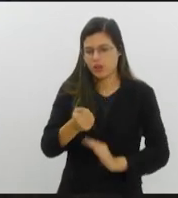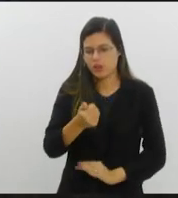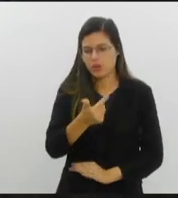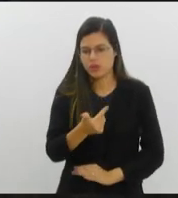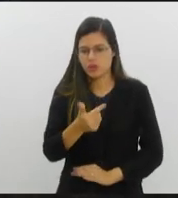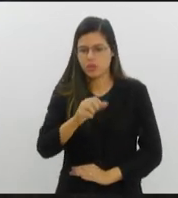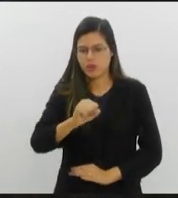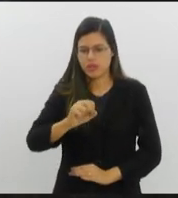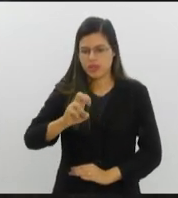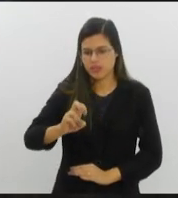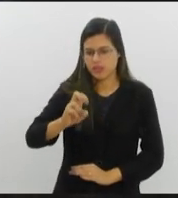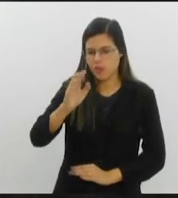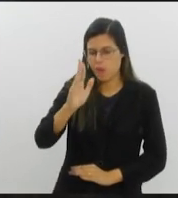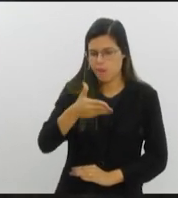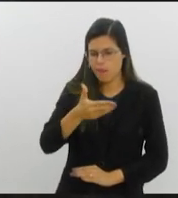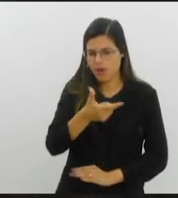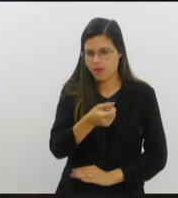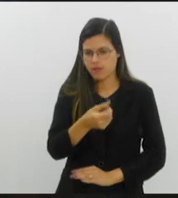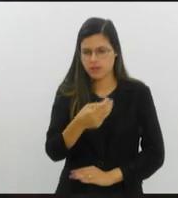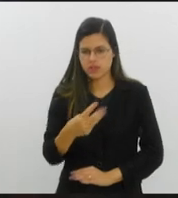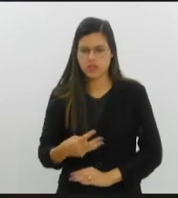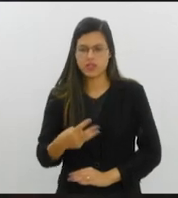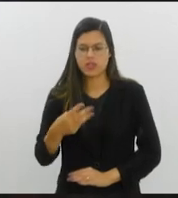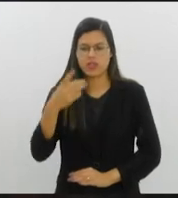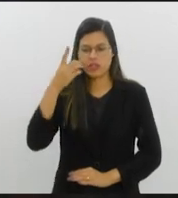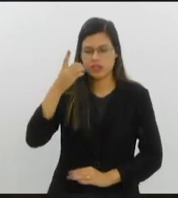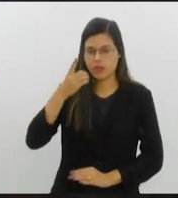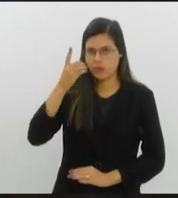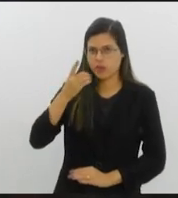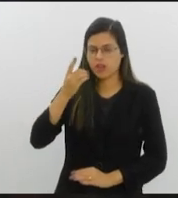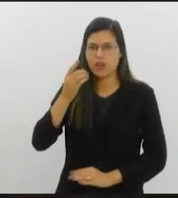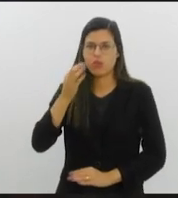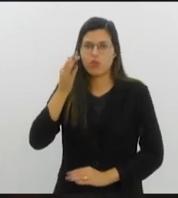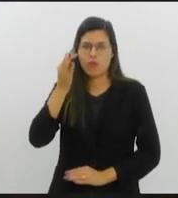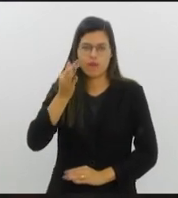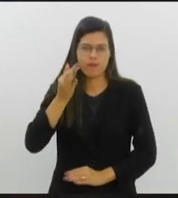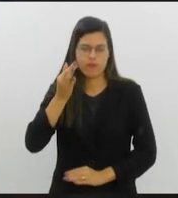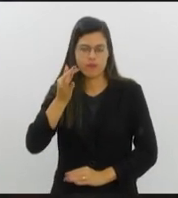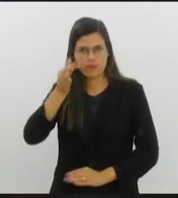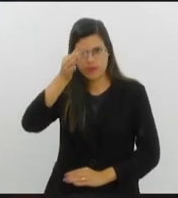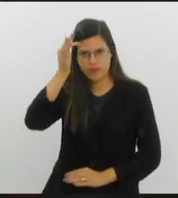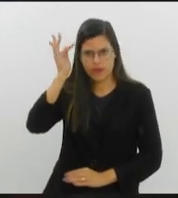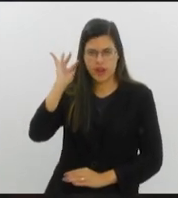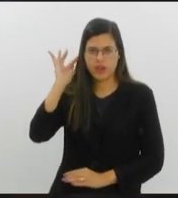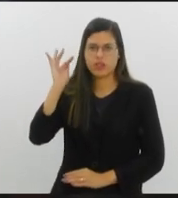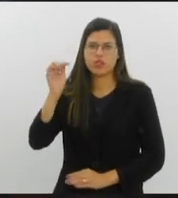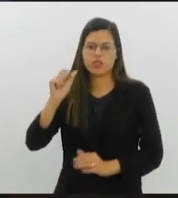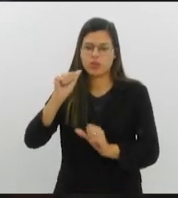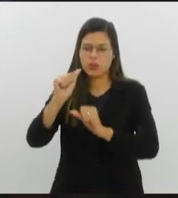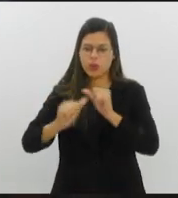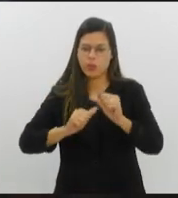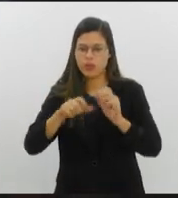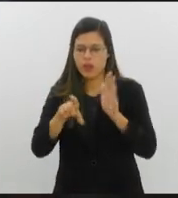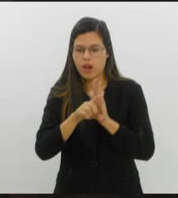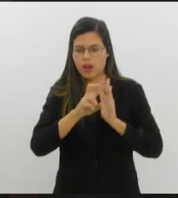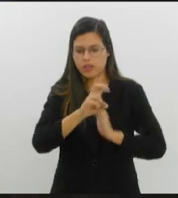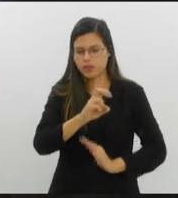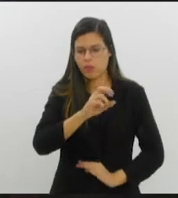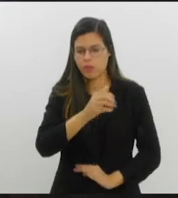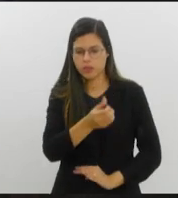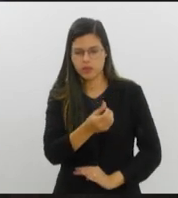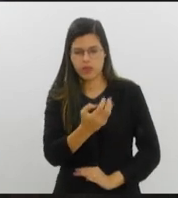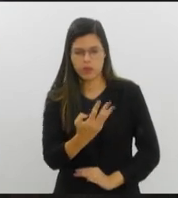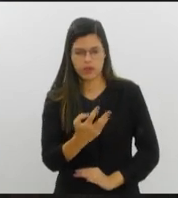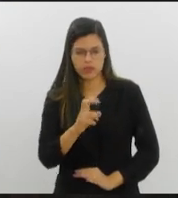1285/2023, de autoria do deputado Fred Pacheco, que altera o anexo da lei número 5.645, de 6